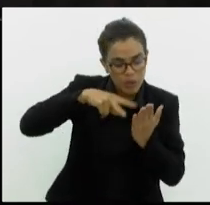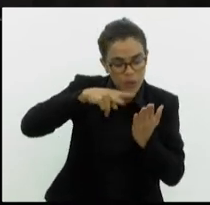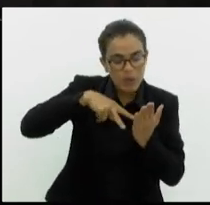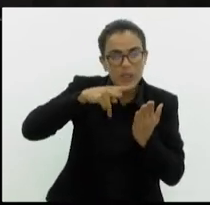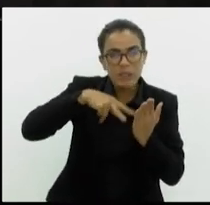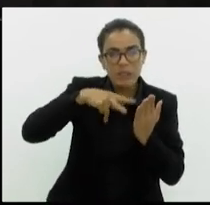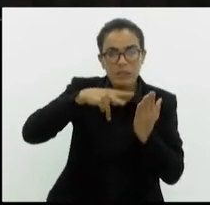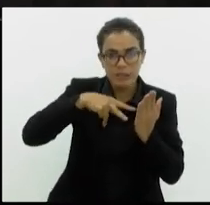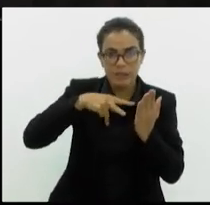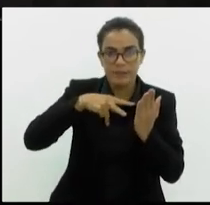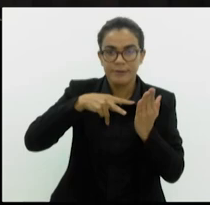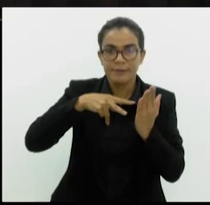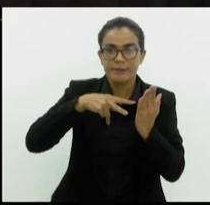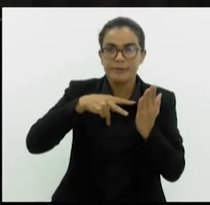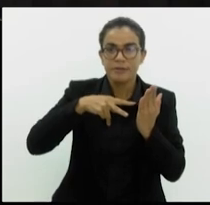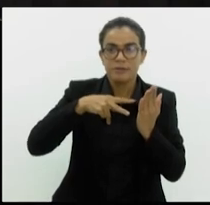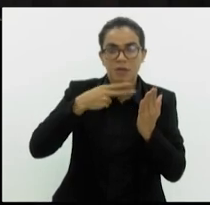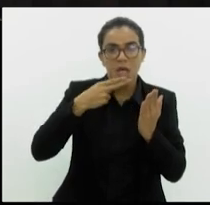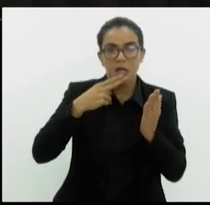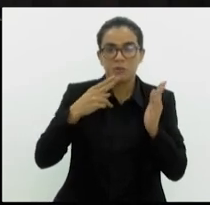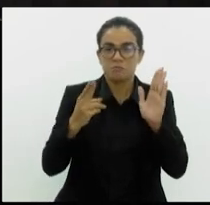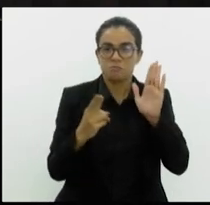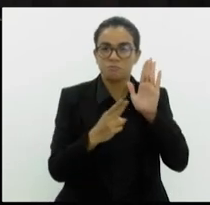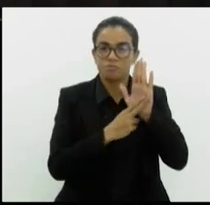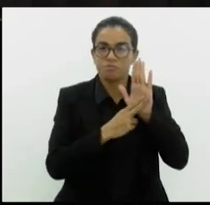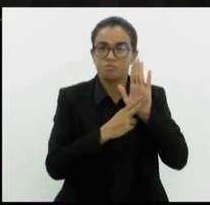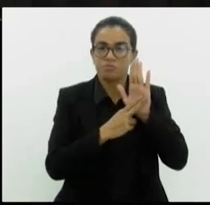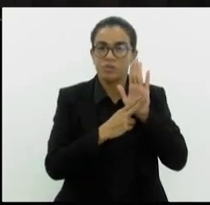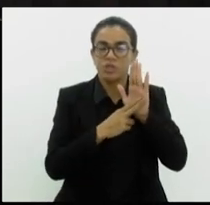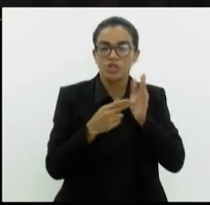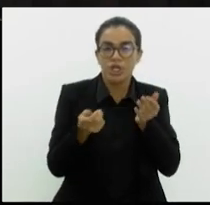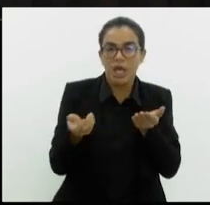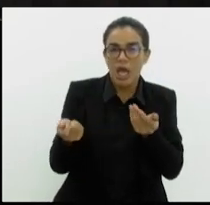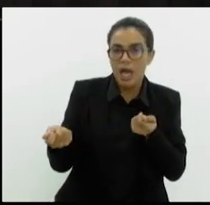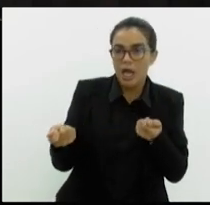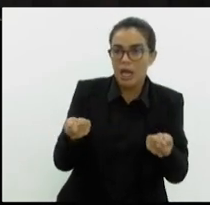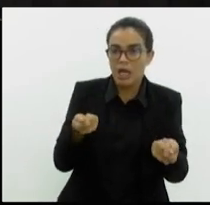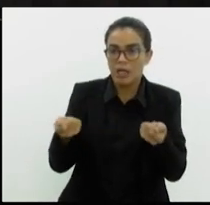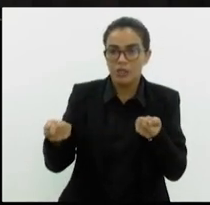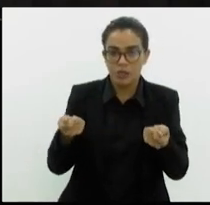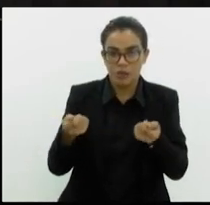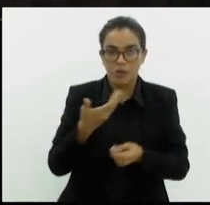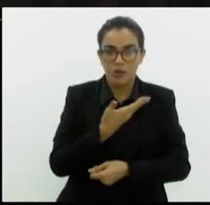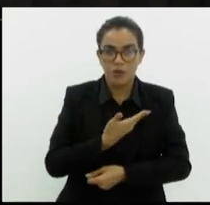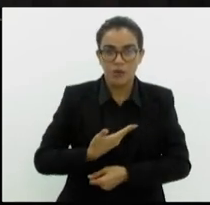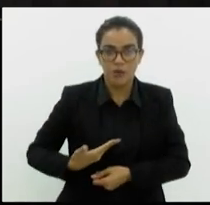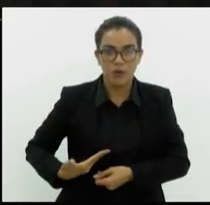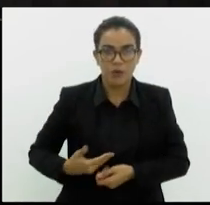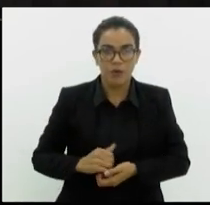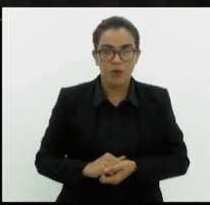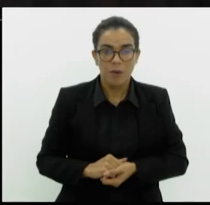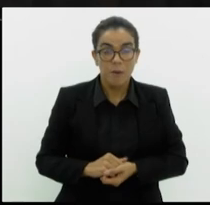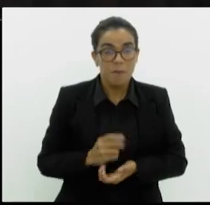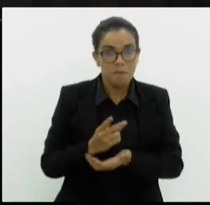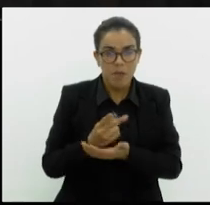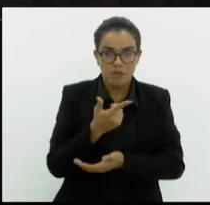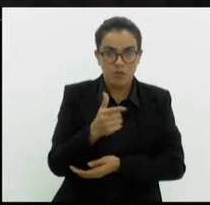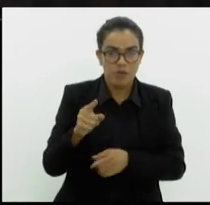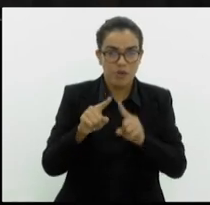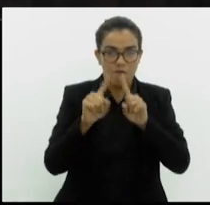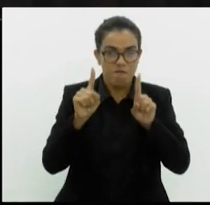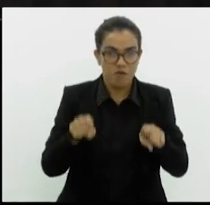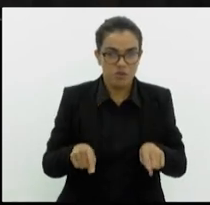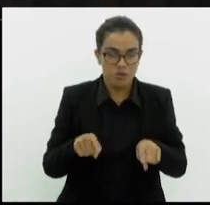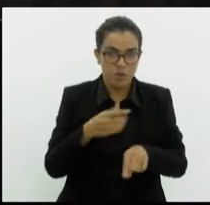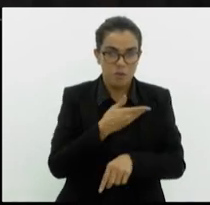ela assumiu o papel definitivo de articuladora do governo, mesmo sem ter cargo público. Tudo